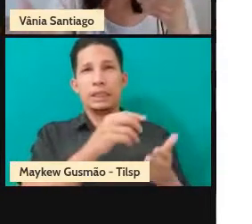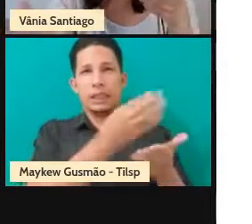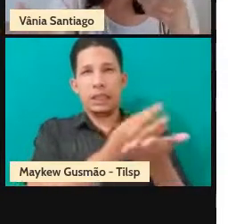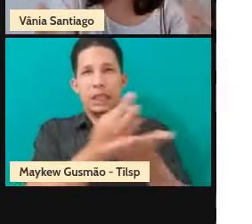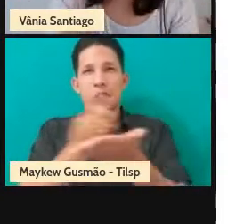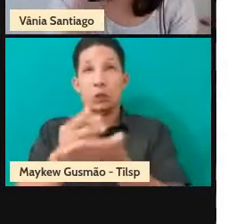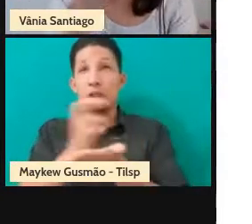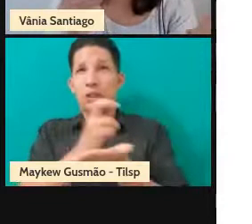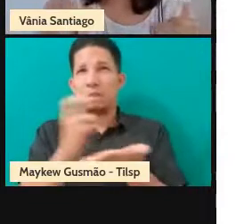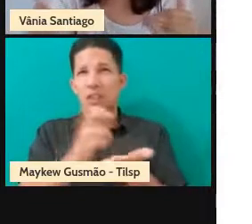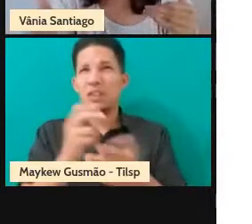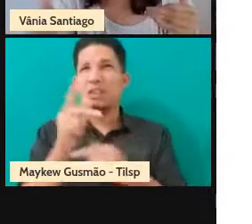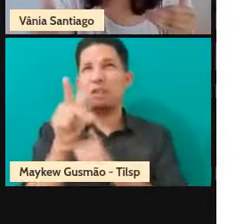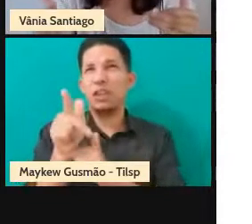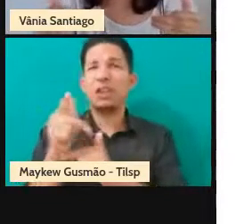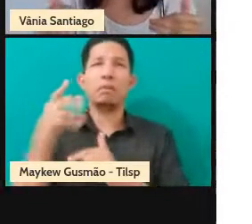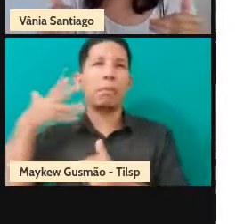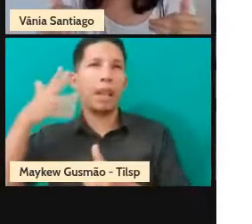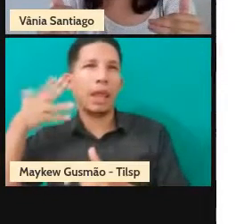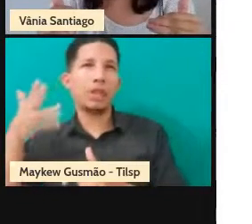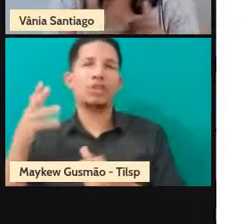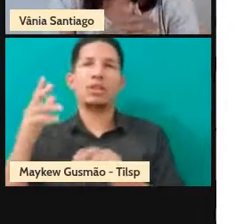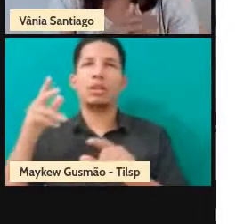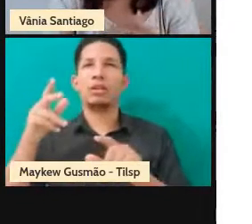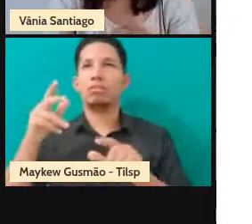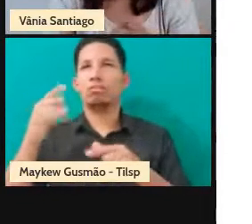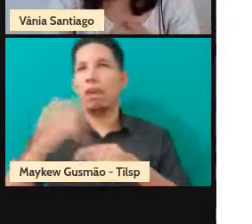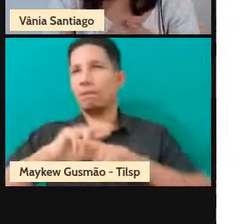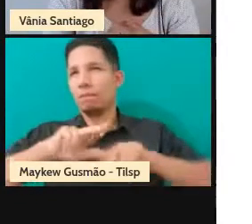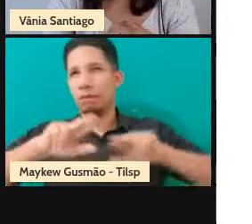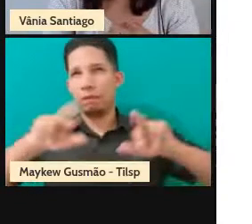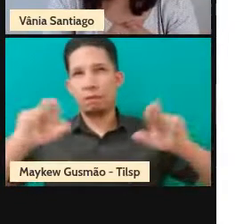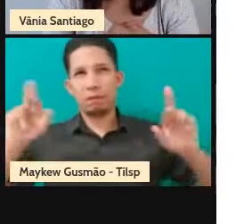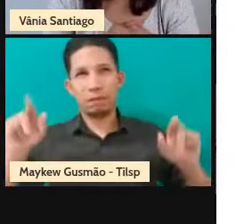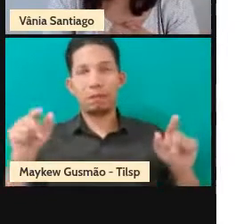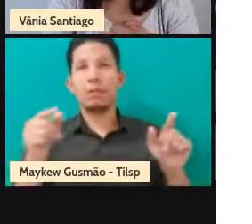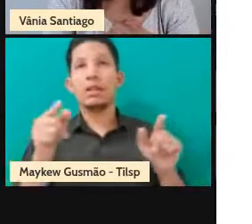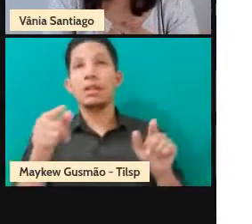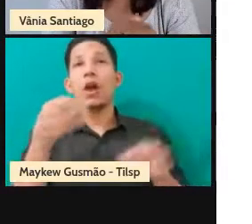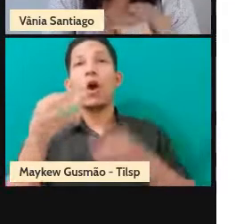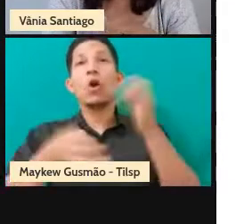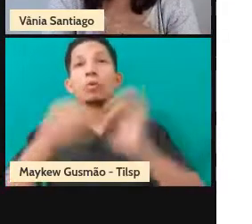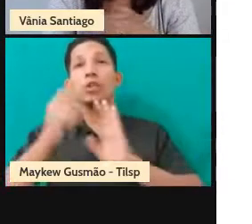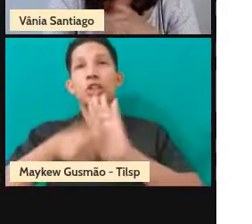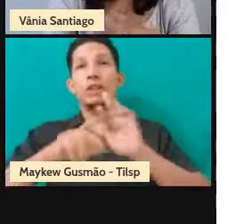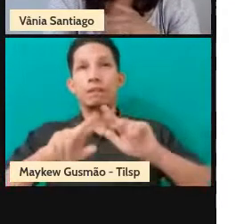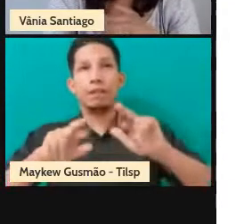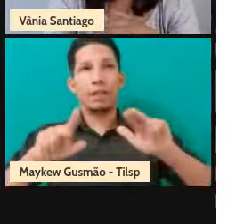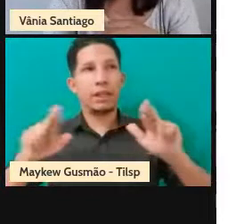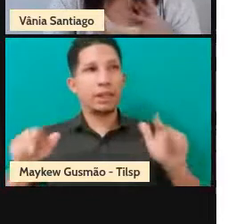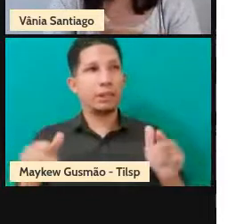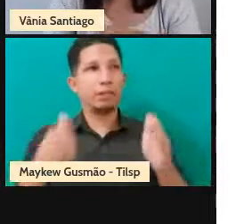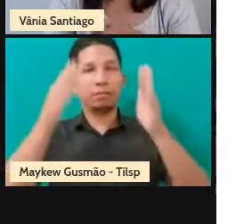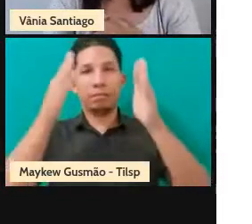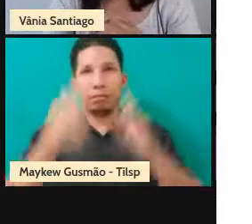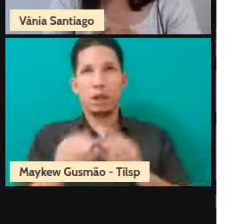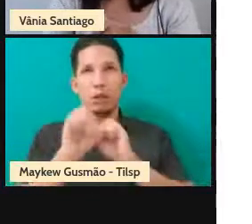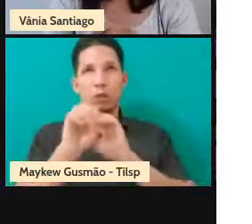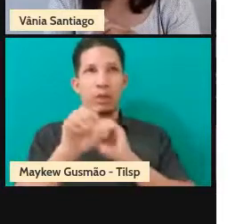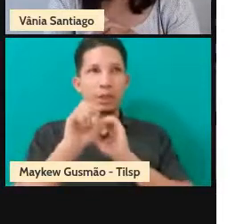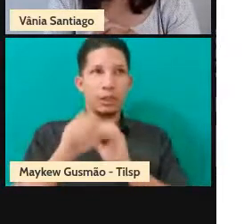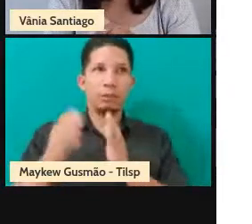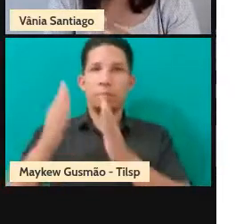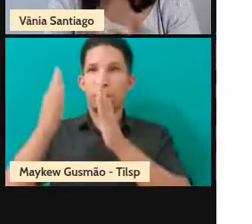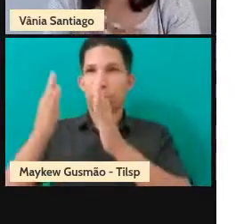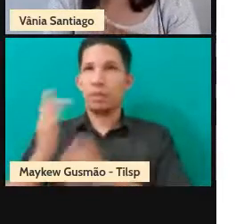textos, vídeos, palestras, lives, o comentário de diferentes gêneros dentro da esfera educacional, dentro da esfera